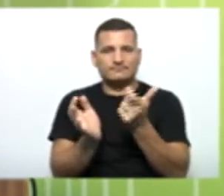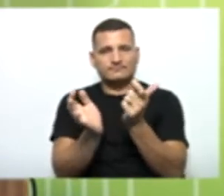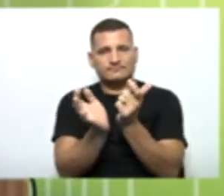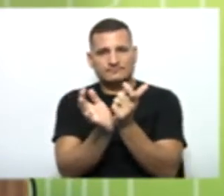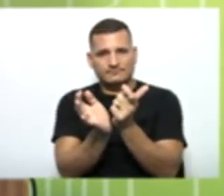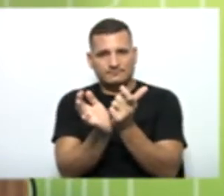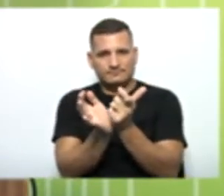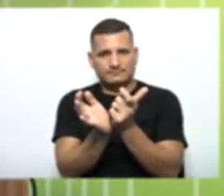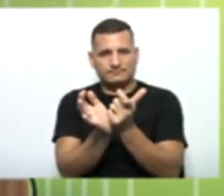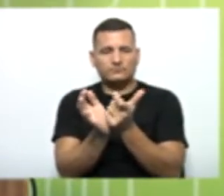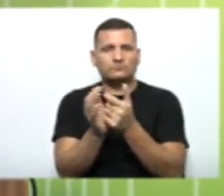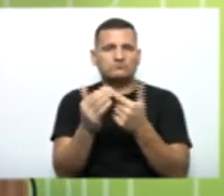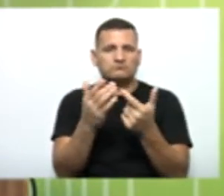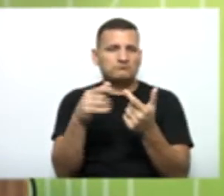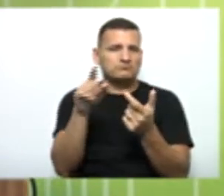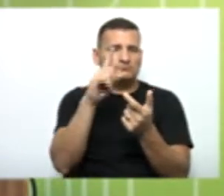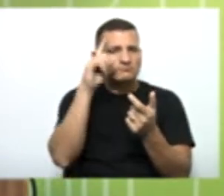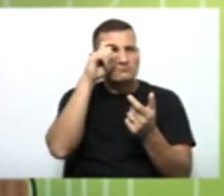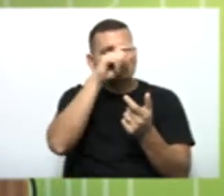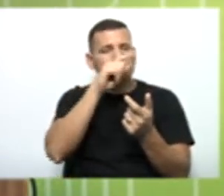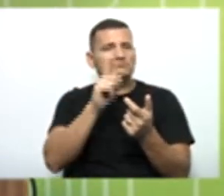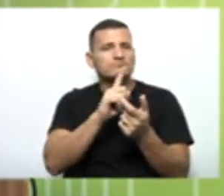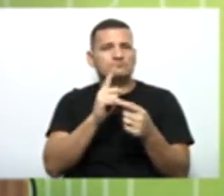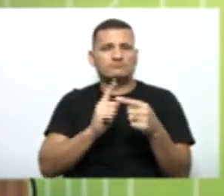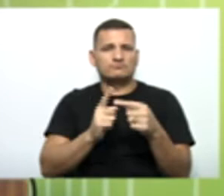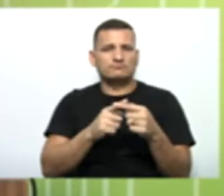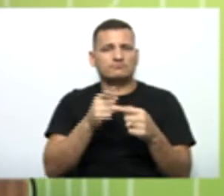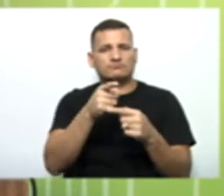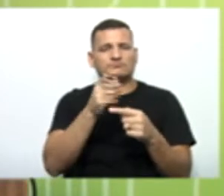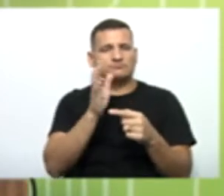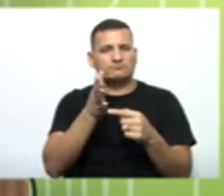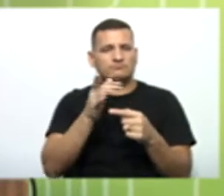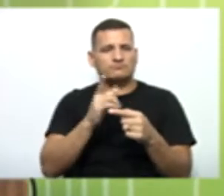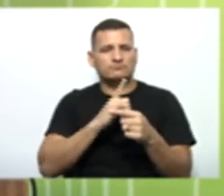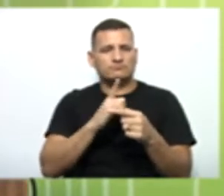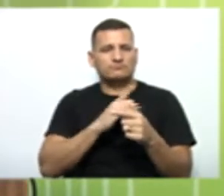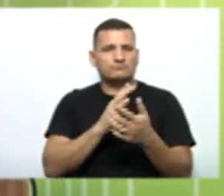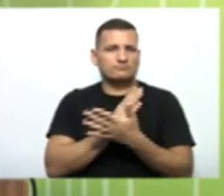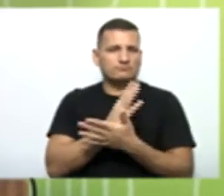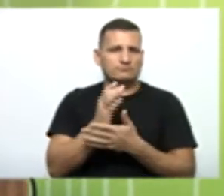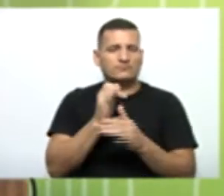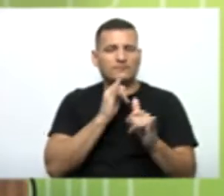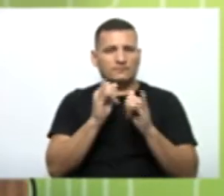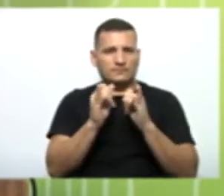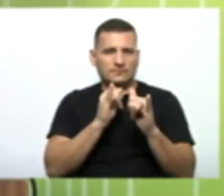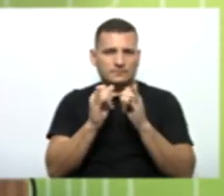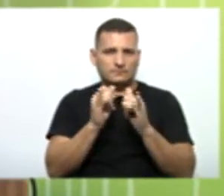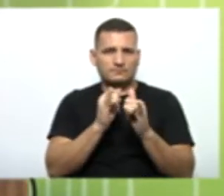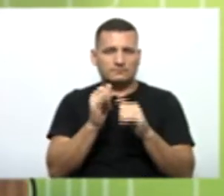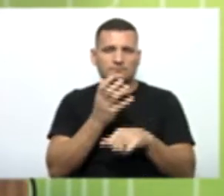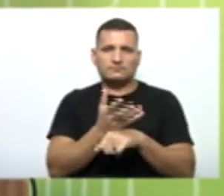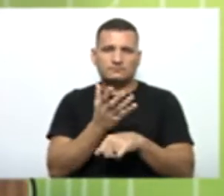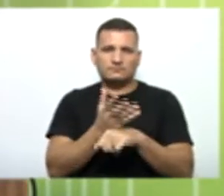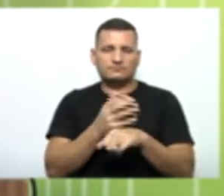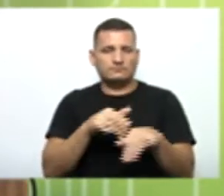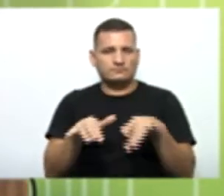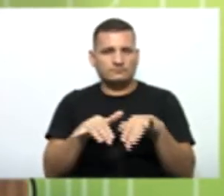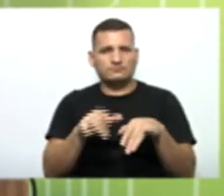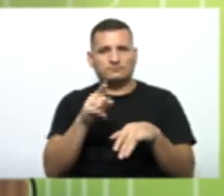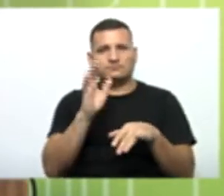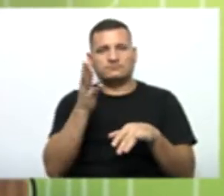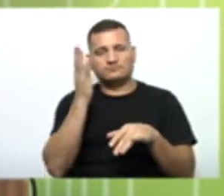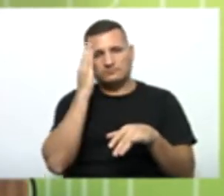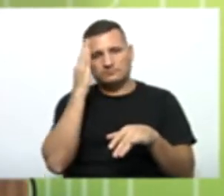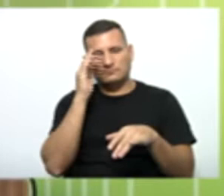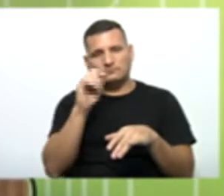dificuldade, porque vocês já estão tendo algumas informações na disciplina de programação. Então, você já sabe o que é uma